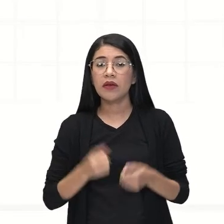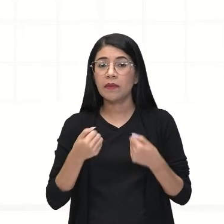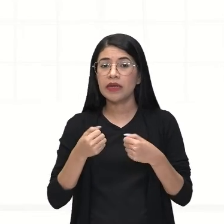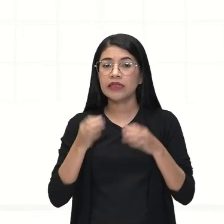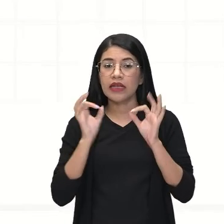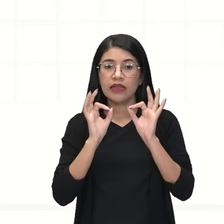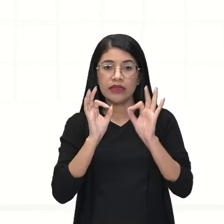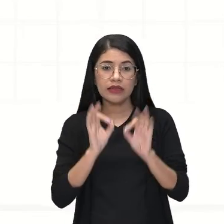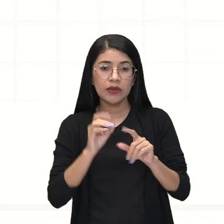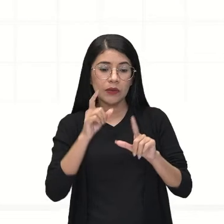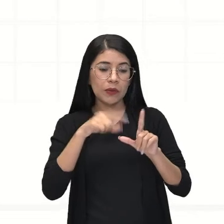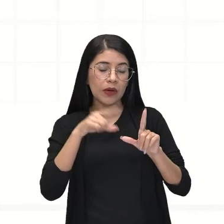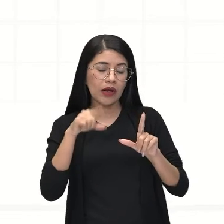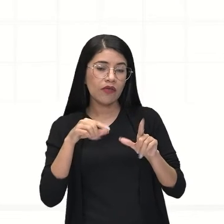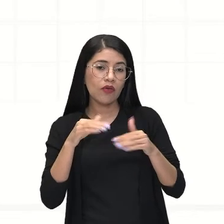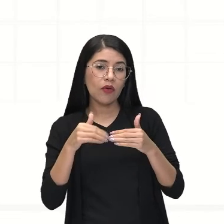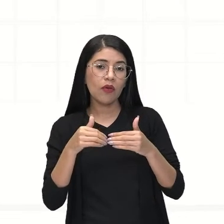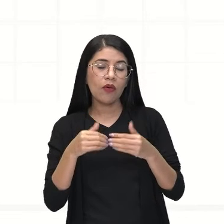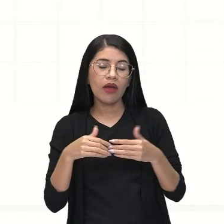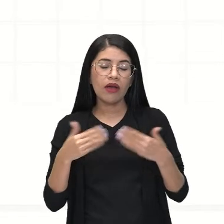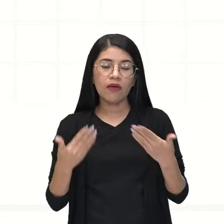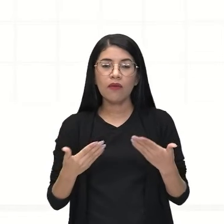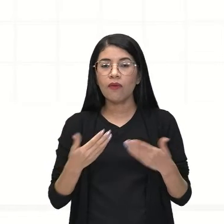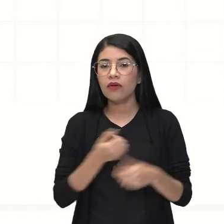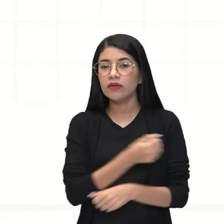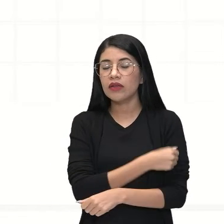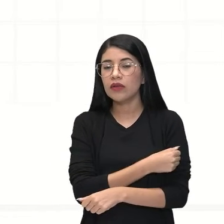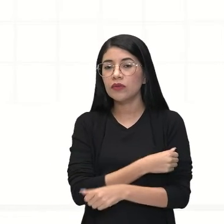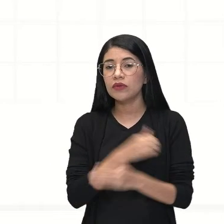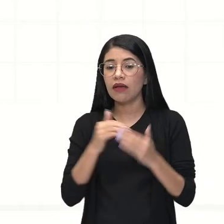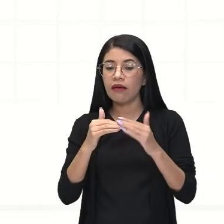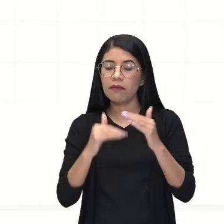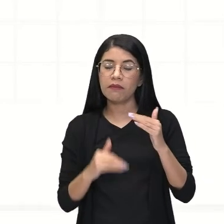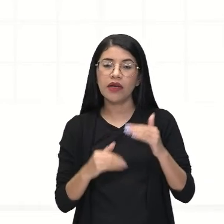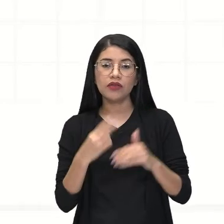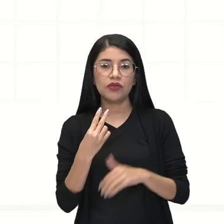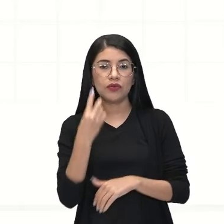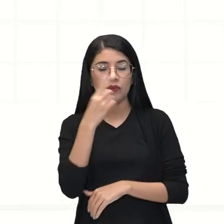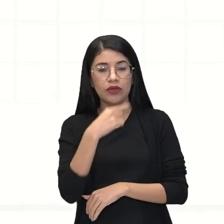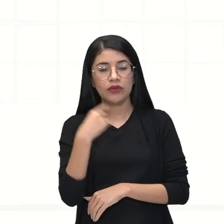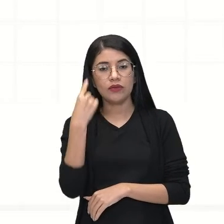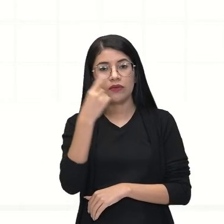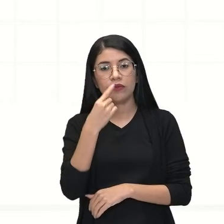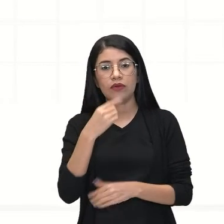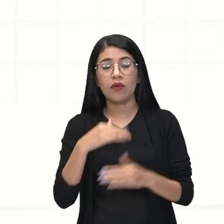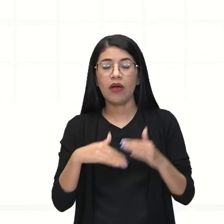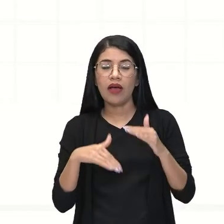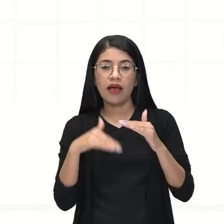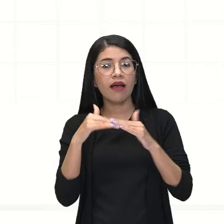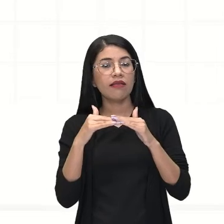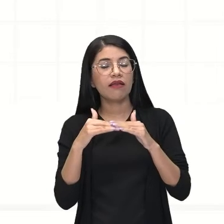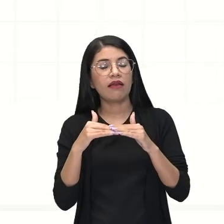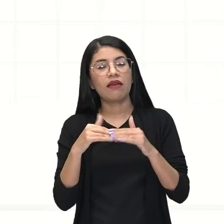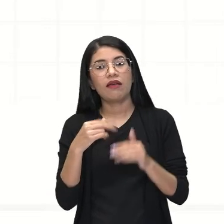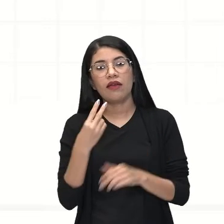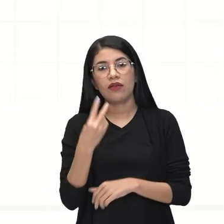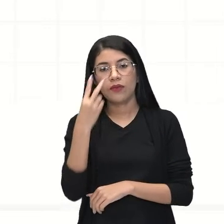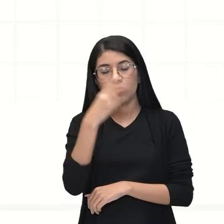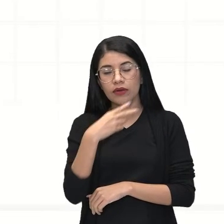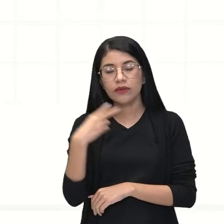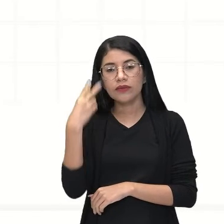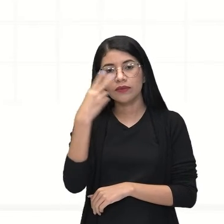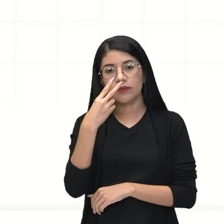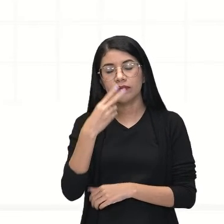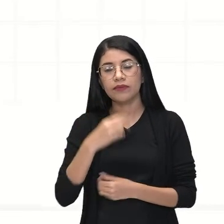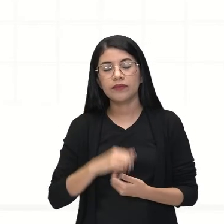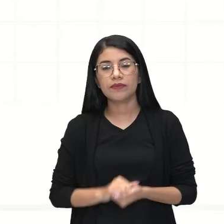alunos estudam menos que isso, né? Menos que 2 horas. Ou, aliás, até 2 horas, né? Porque depois do 2 vem